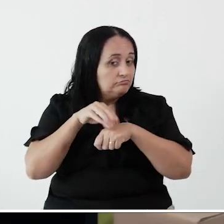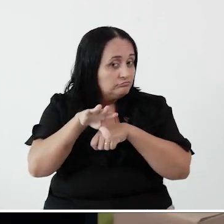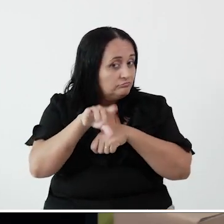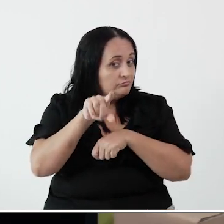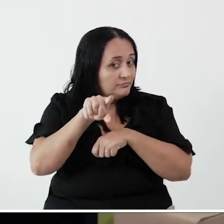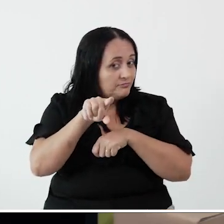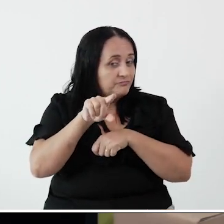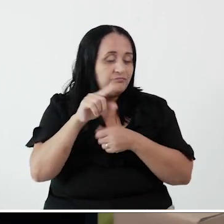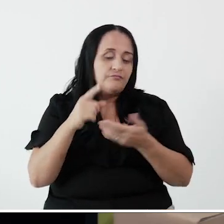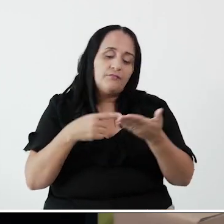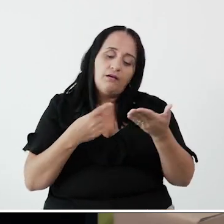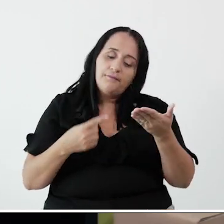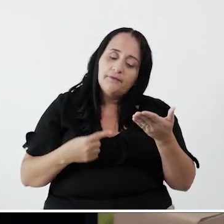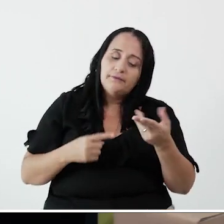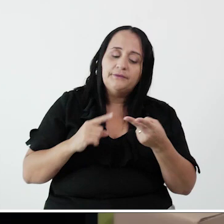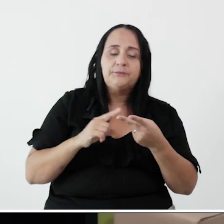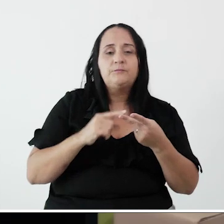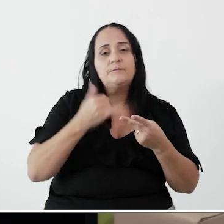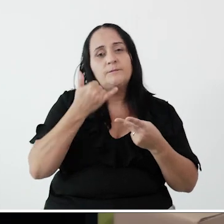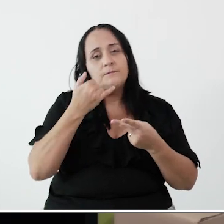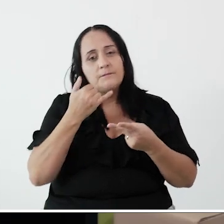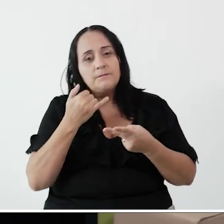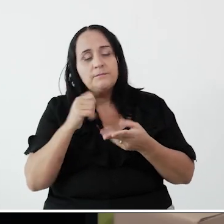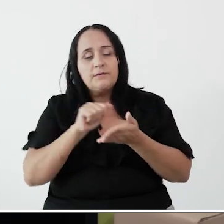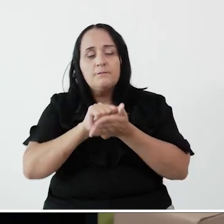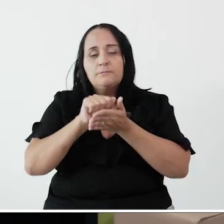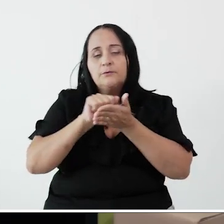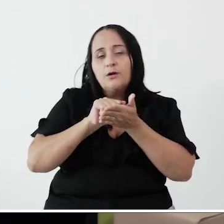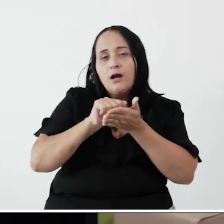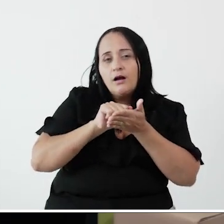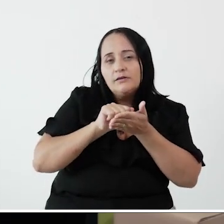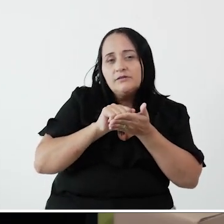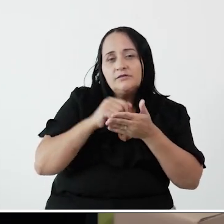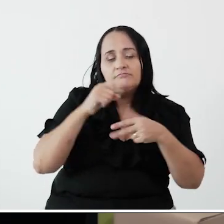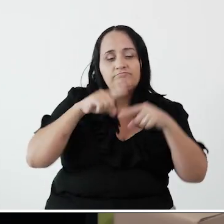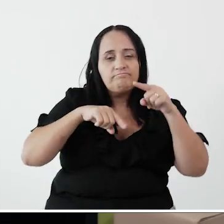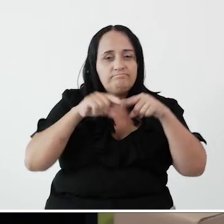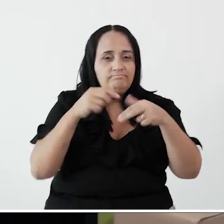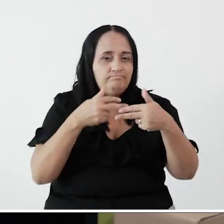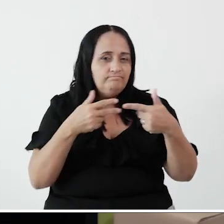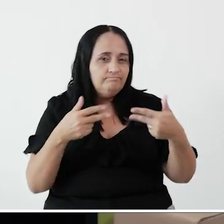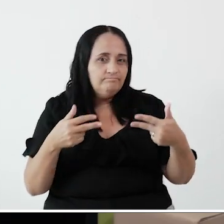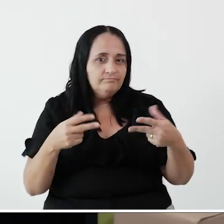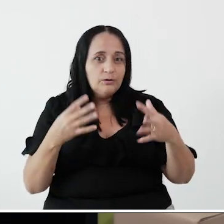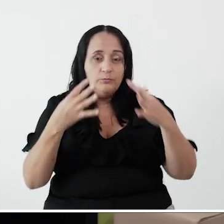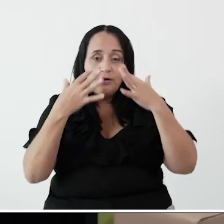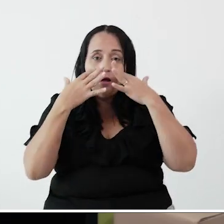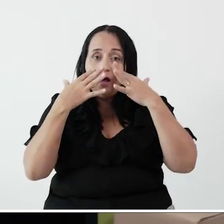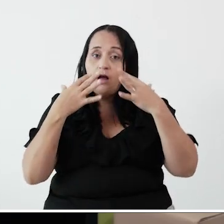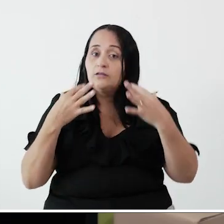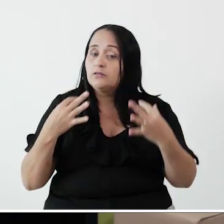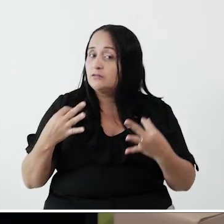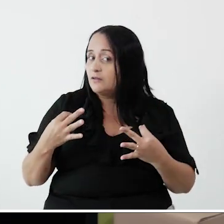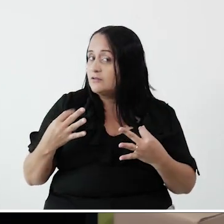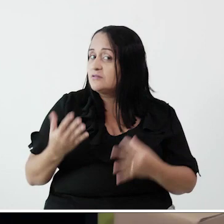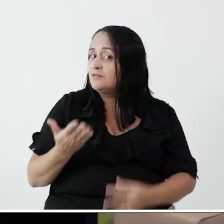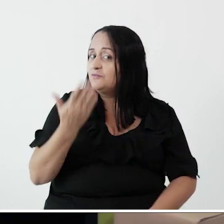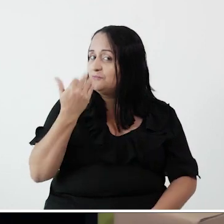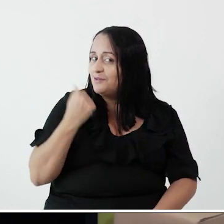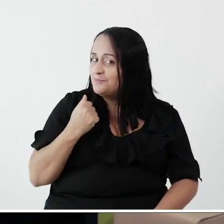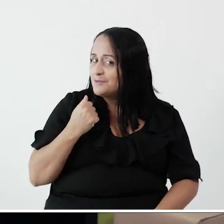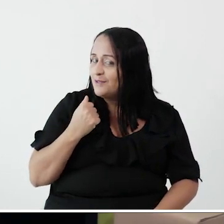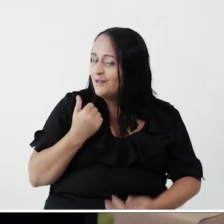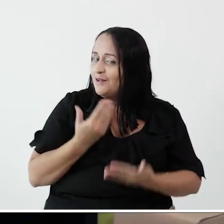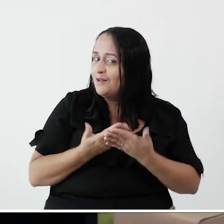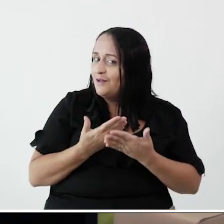caderno, caneta, borracha, todo o material que vocês vão precisar, porque essa aula requer atenção. Então, boa